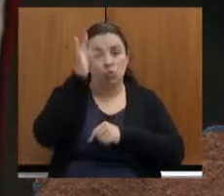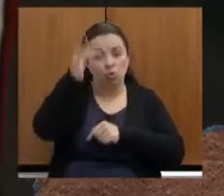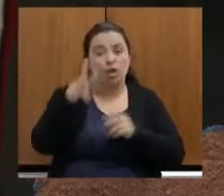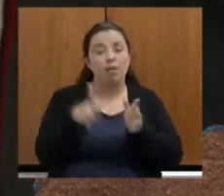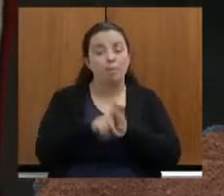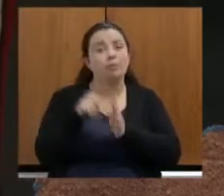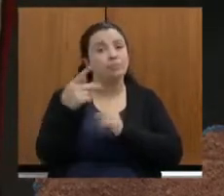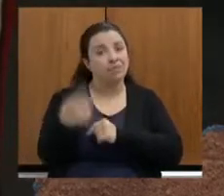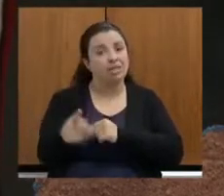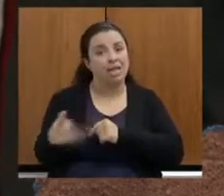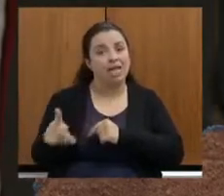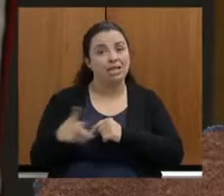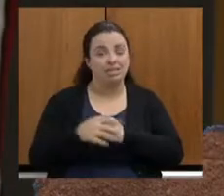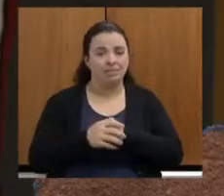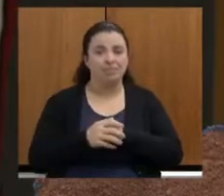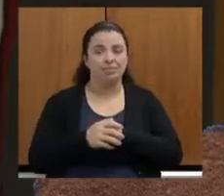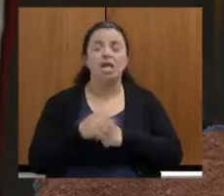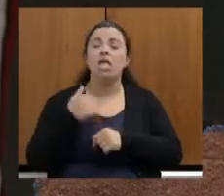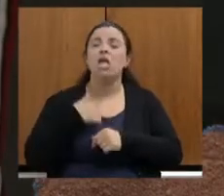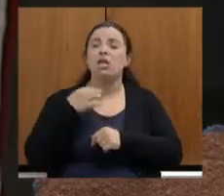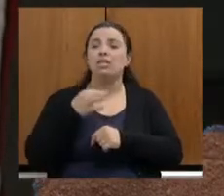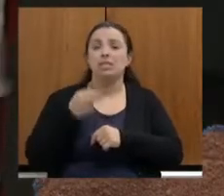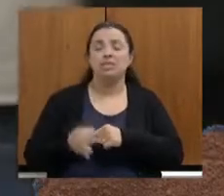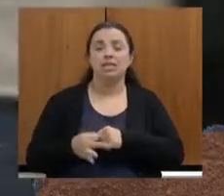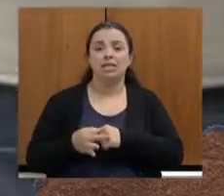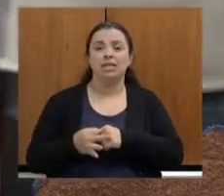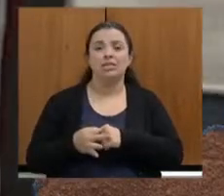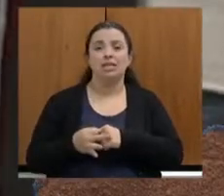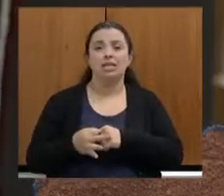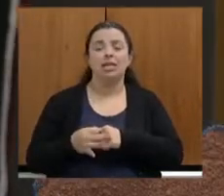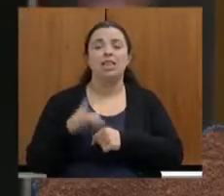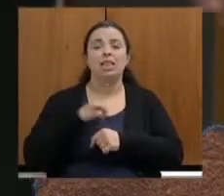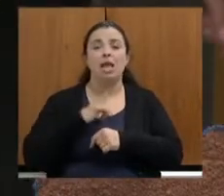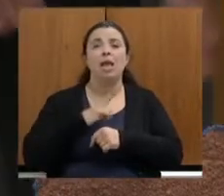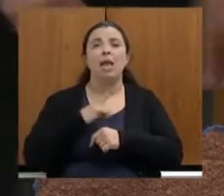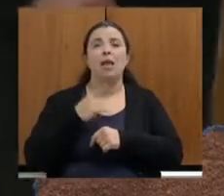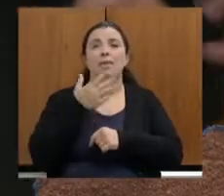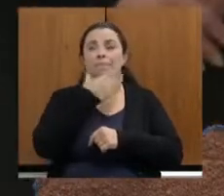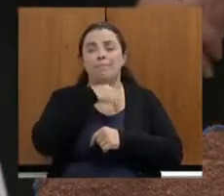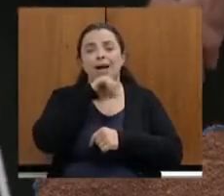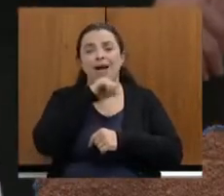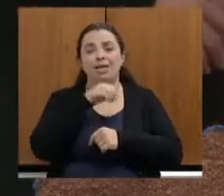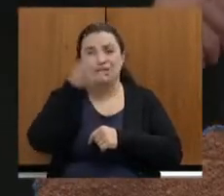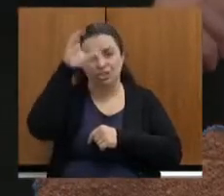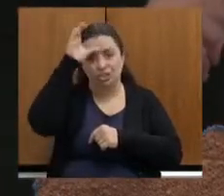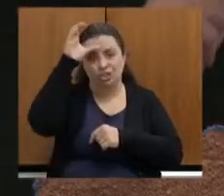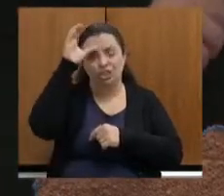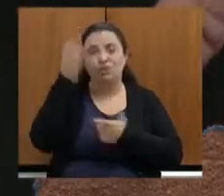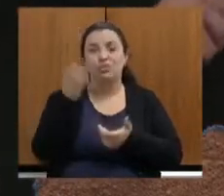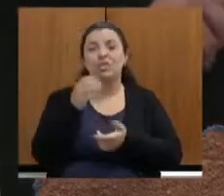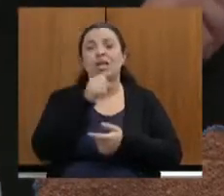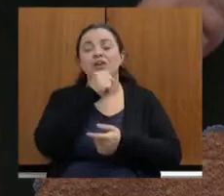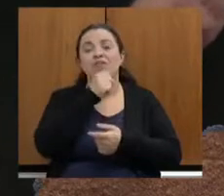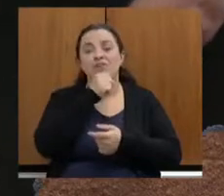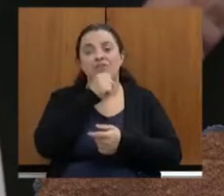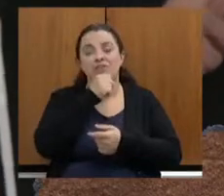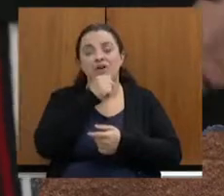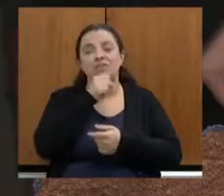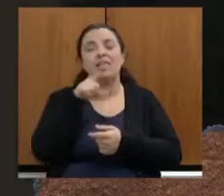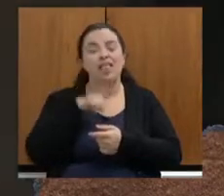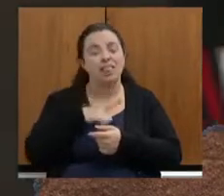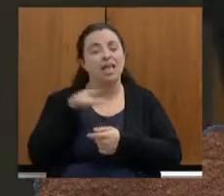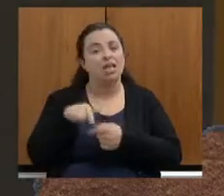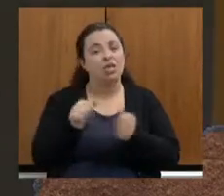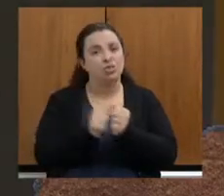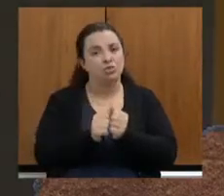tenho certeza que aqui Muitos pais netinhos e até mesmo a voz e por